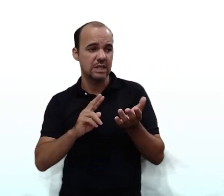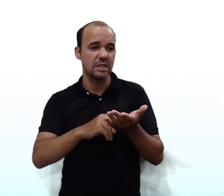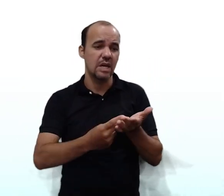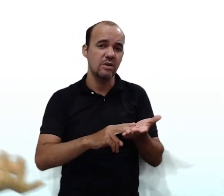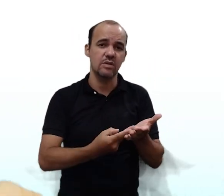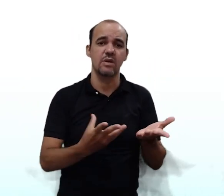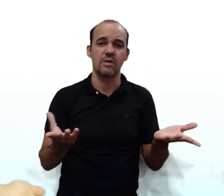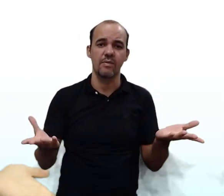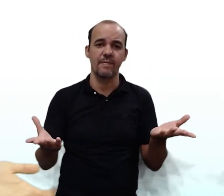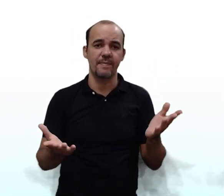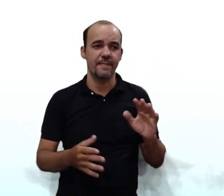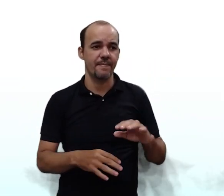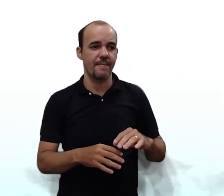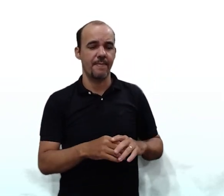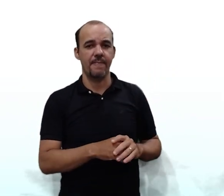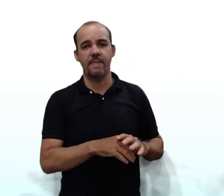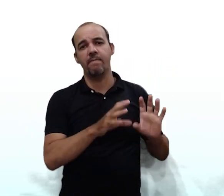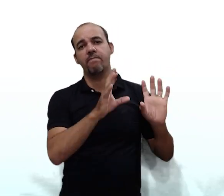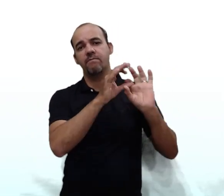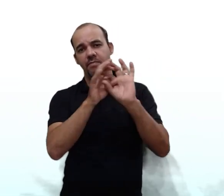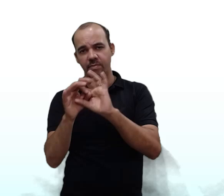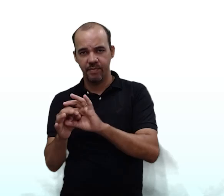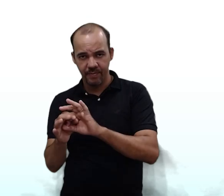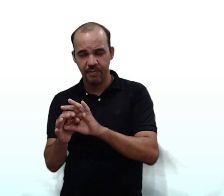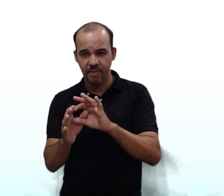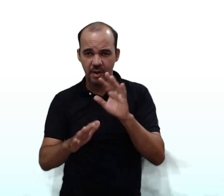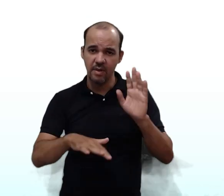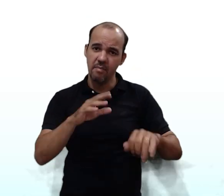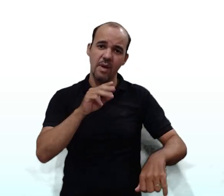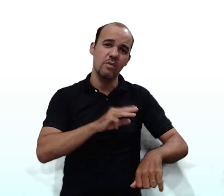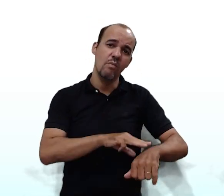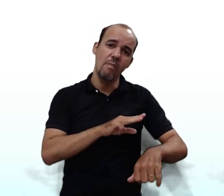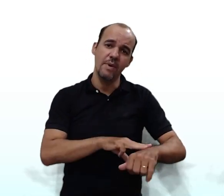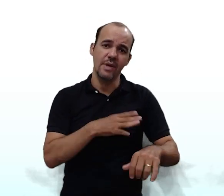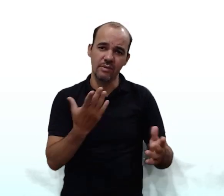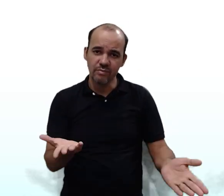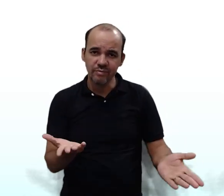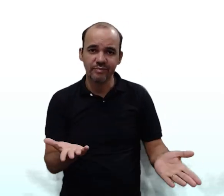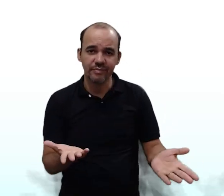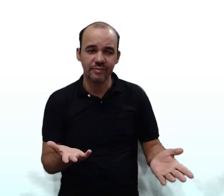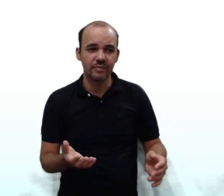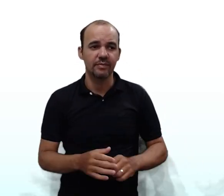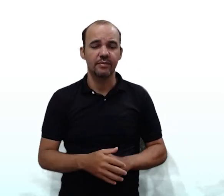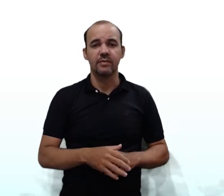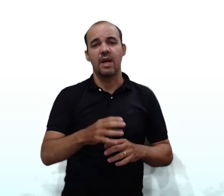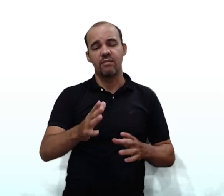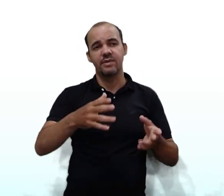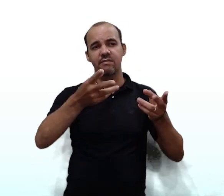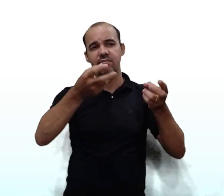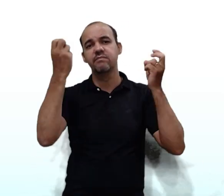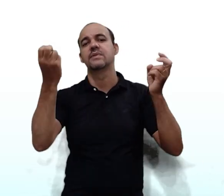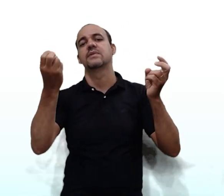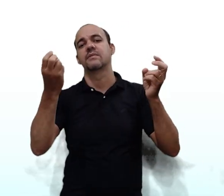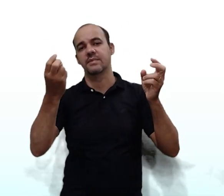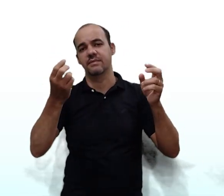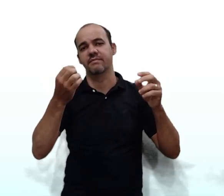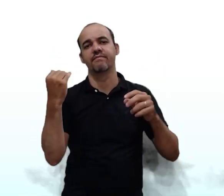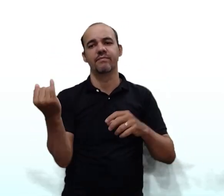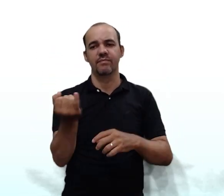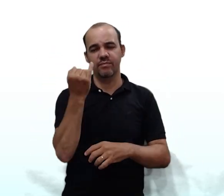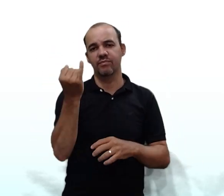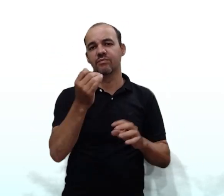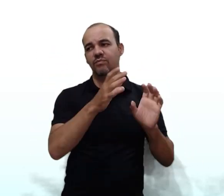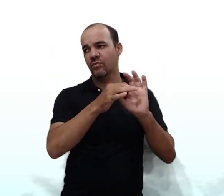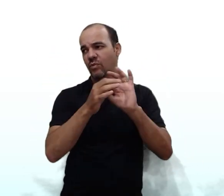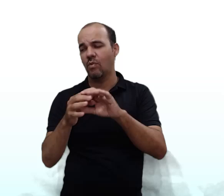tradução? Contexto. A situação. Lembra, contexto é fundamental. Fundamental.